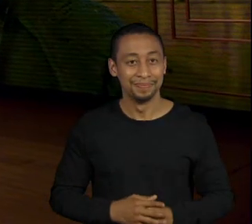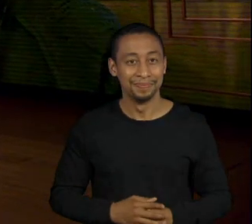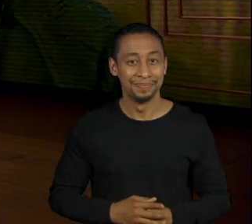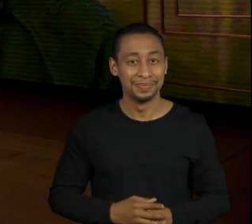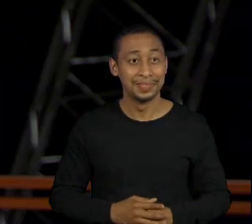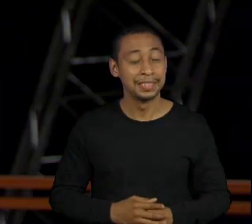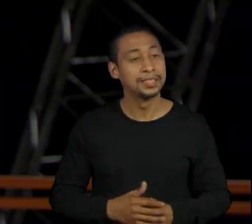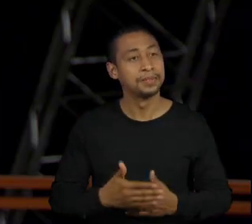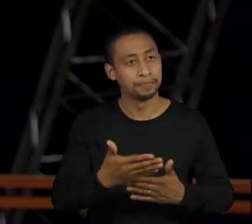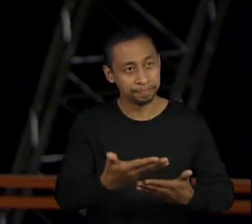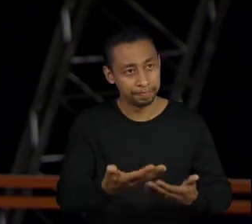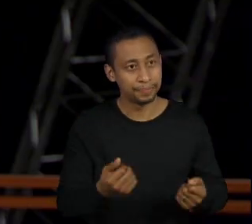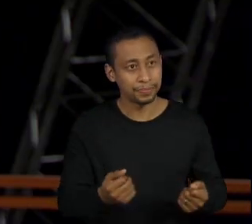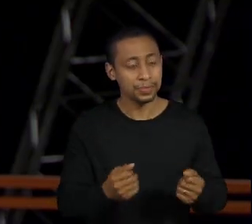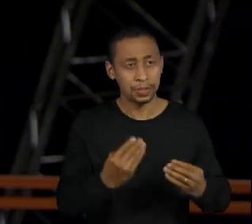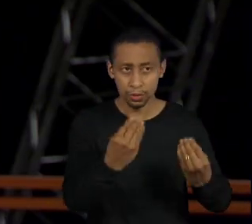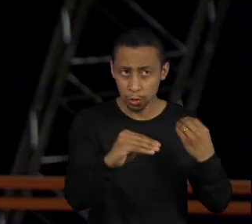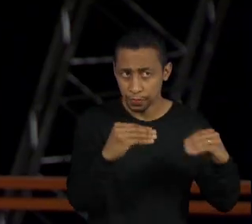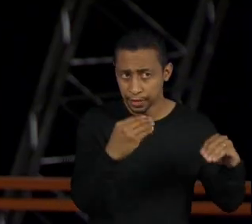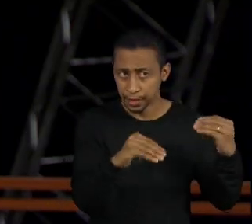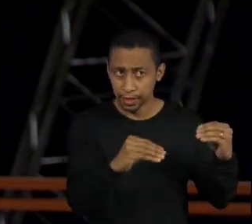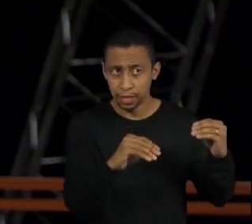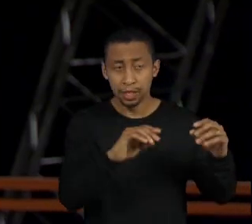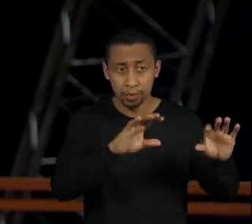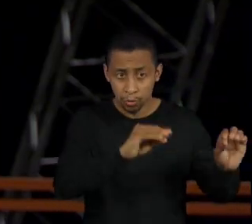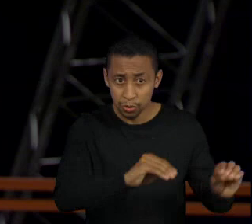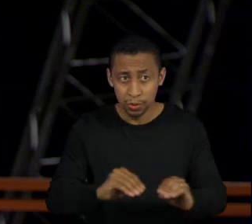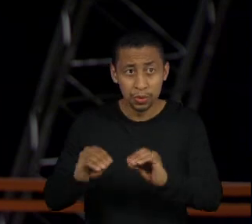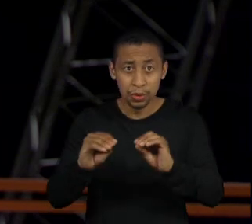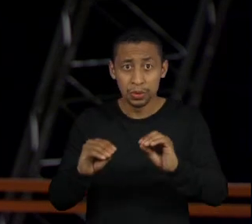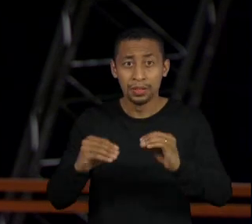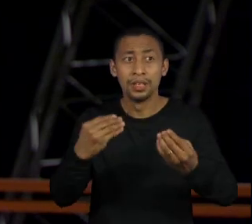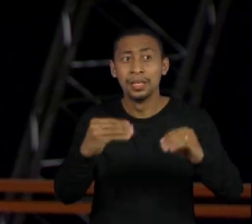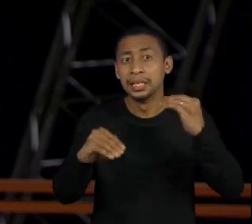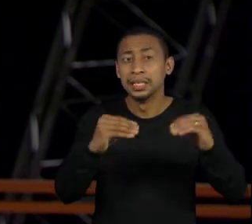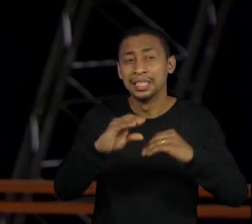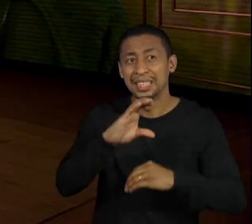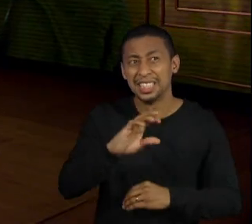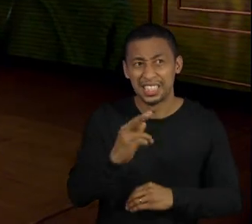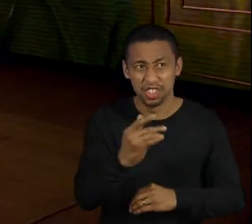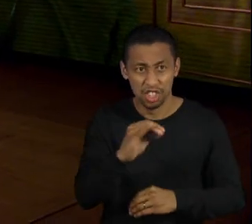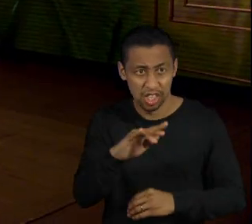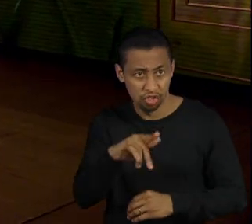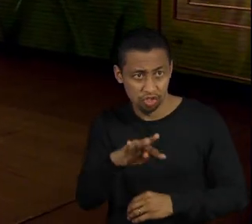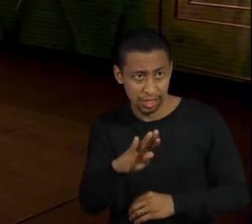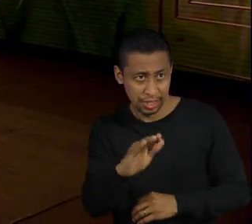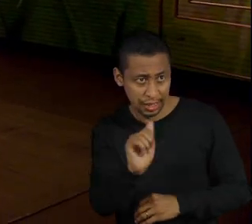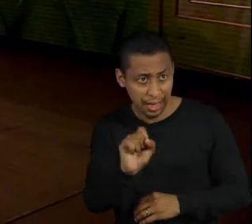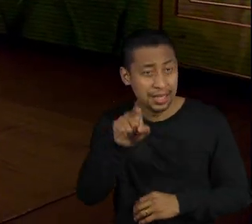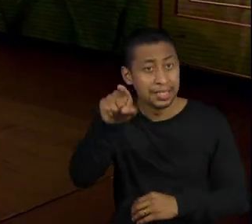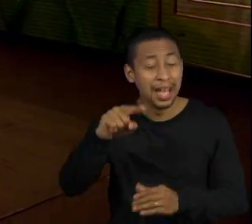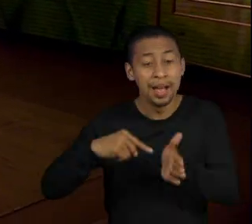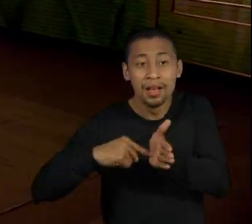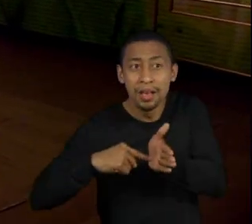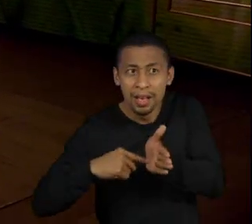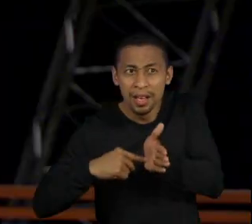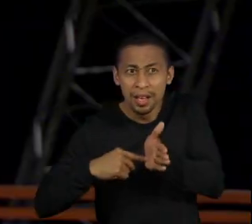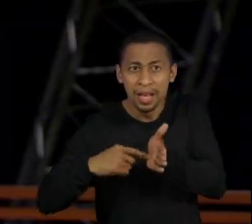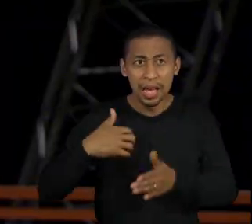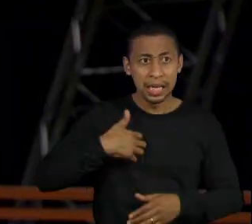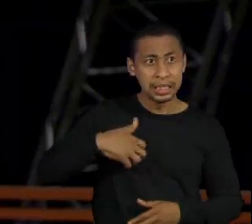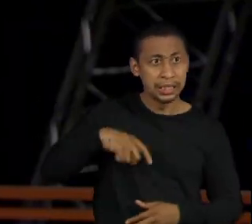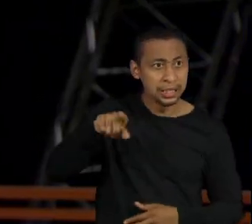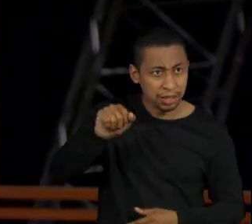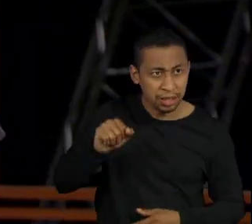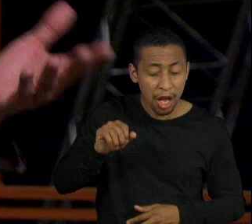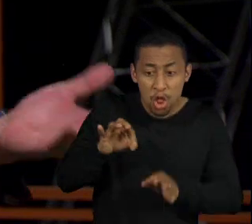Aí, depois do Malhação, você foi fazer Chiquititas em Buenos Aires. Quer dizer, mais longe ainda de Minas Gerais, né? Como é que